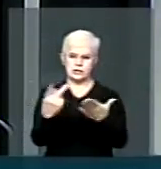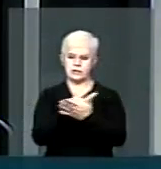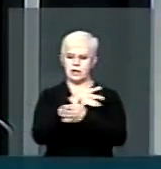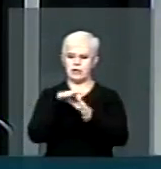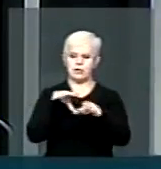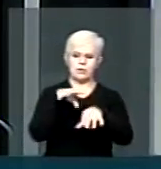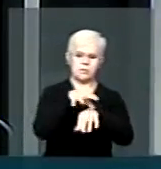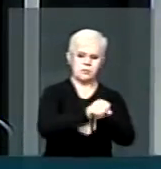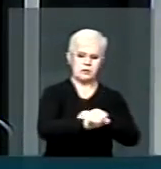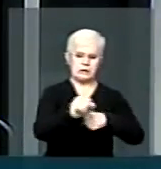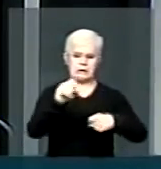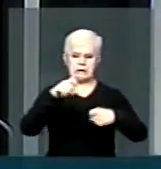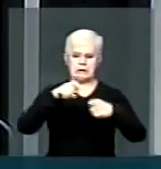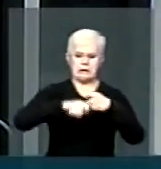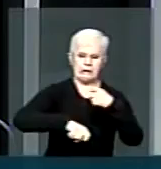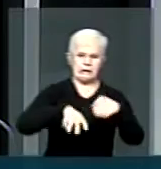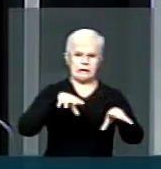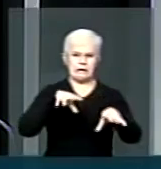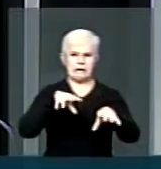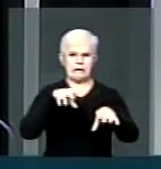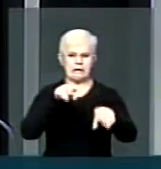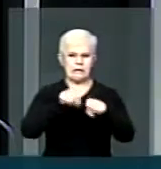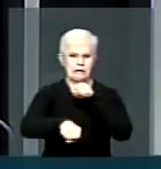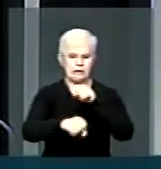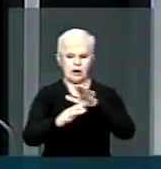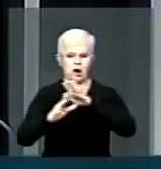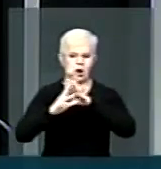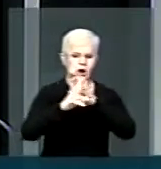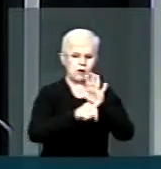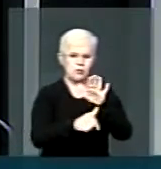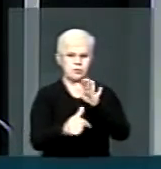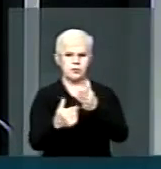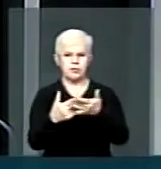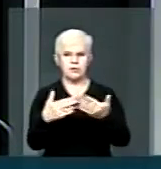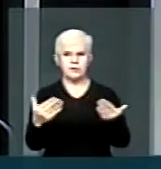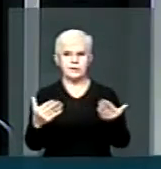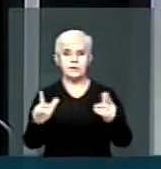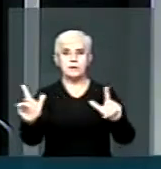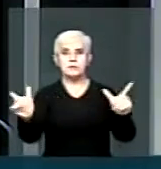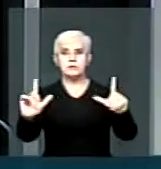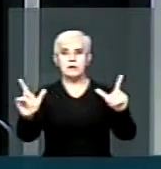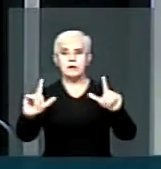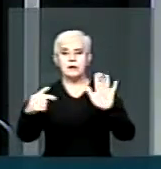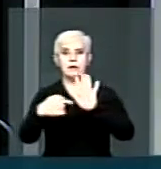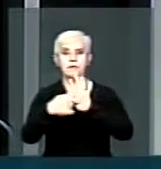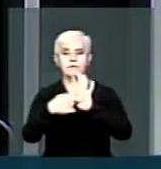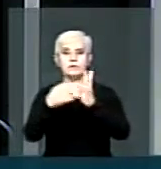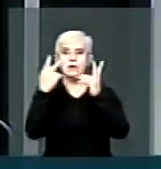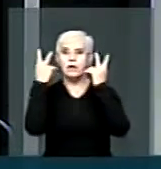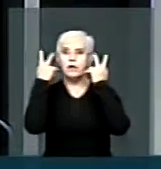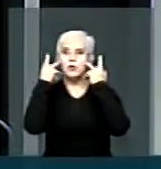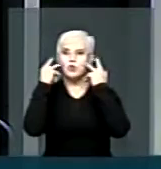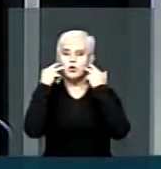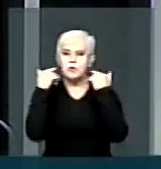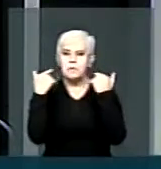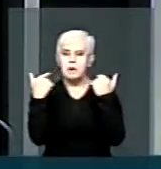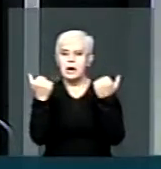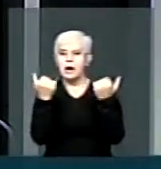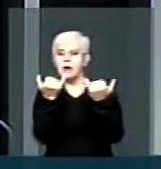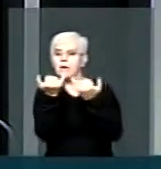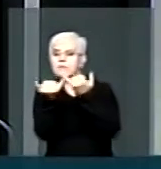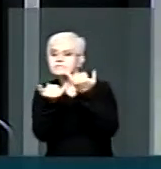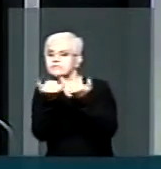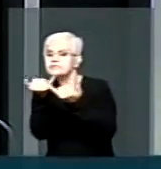assaltos, roubos, furtos, viraram programas de televisão e entretenimento para